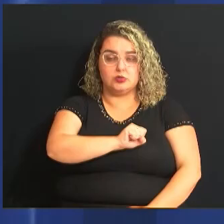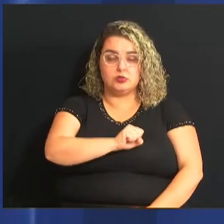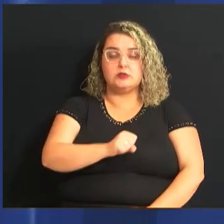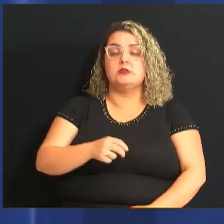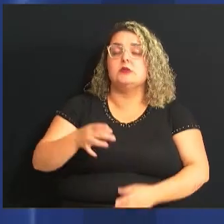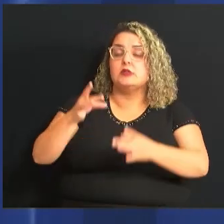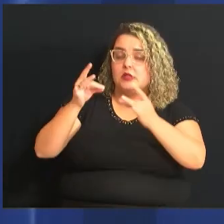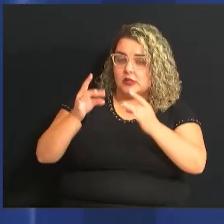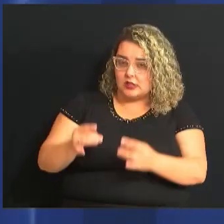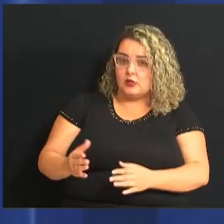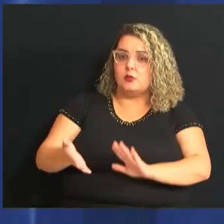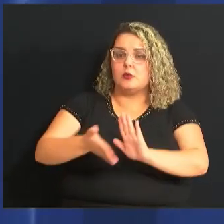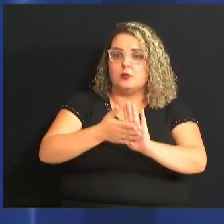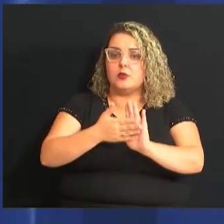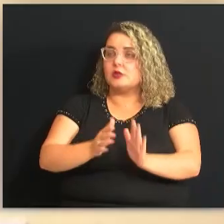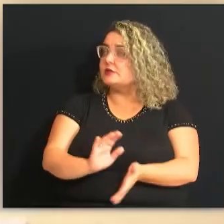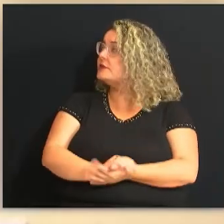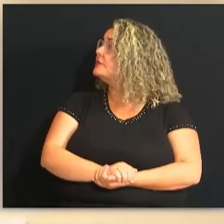proposta.